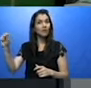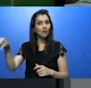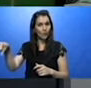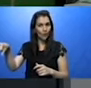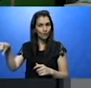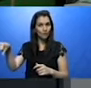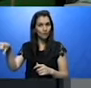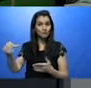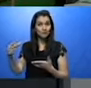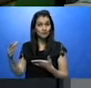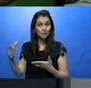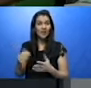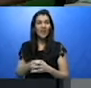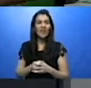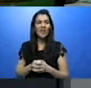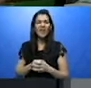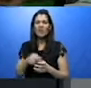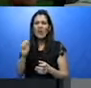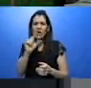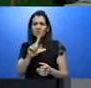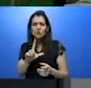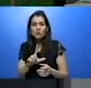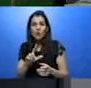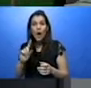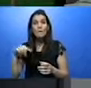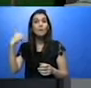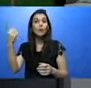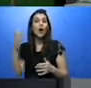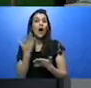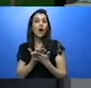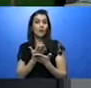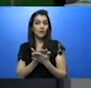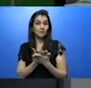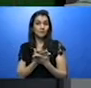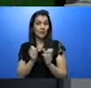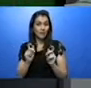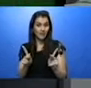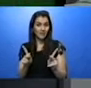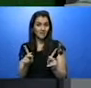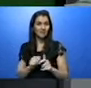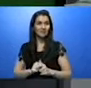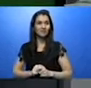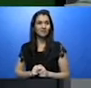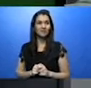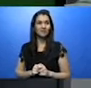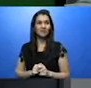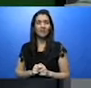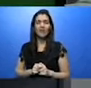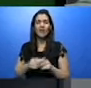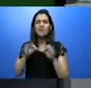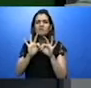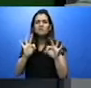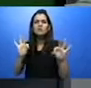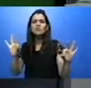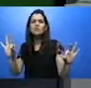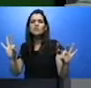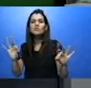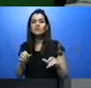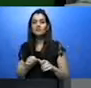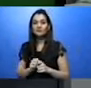Essas que aparecem em azul ficam para a nossa próxima aula. Então, vamos lá. Medidas. Lá na